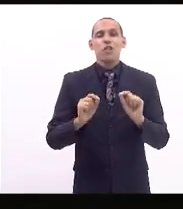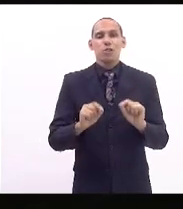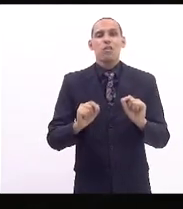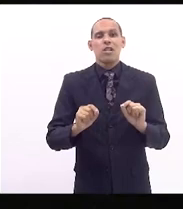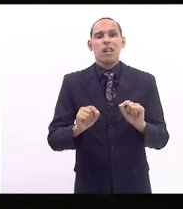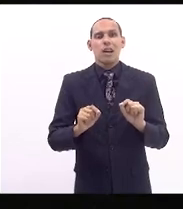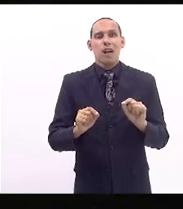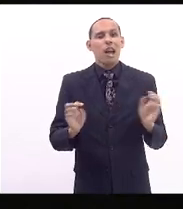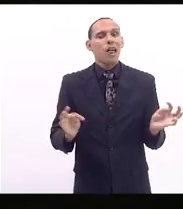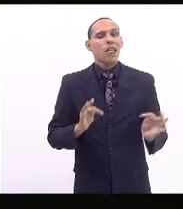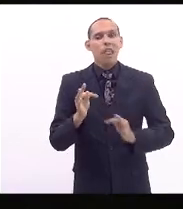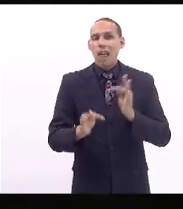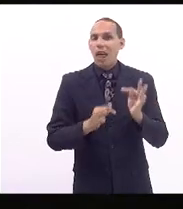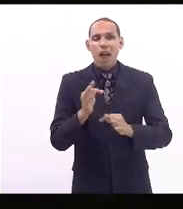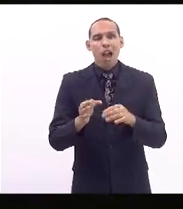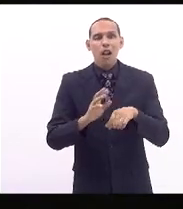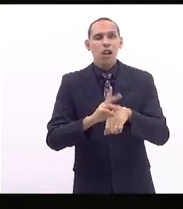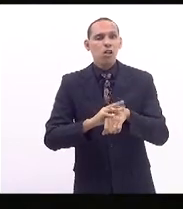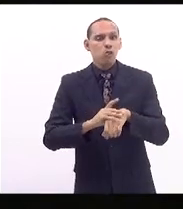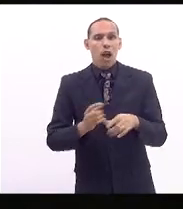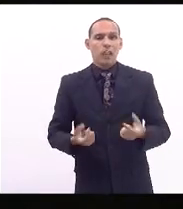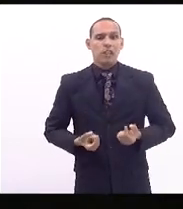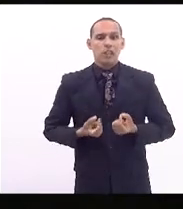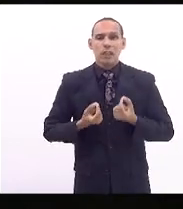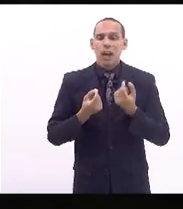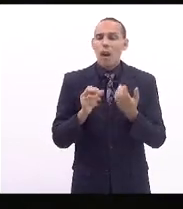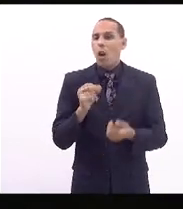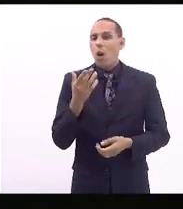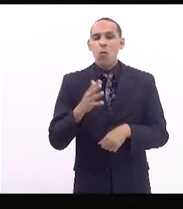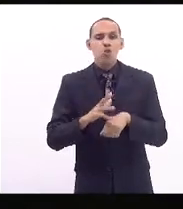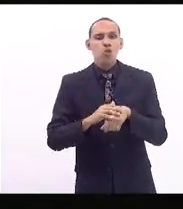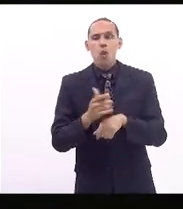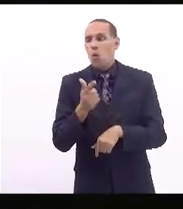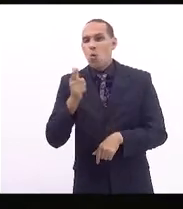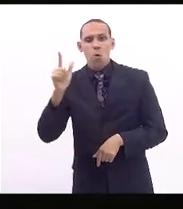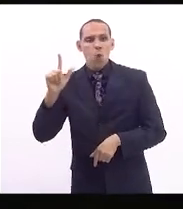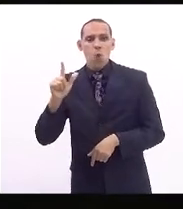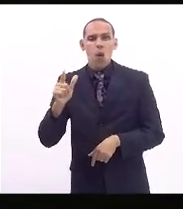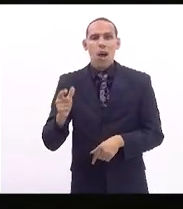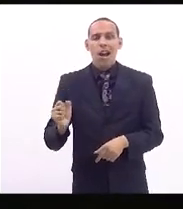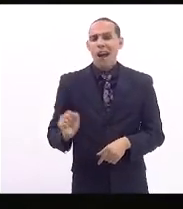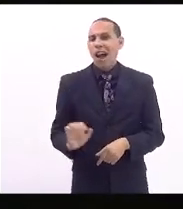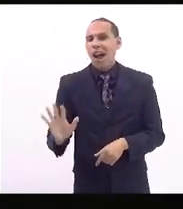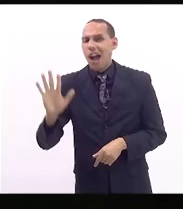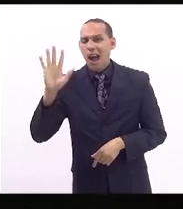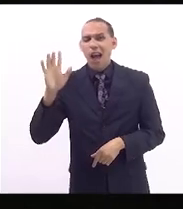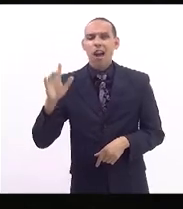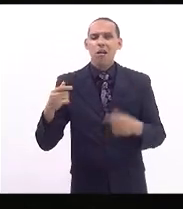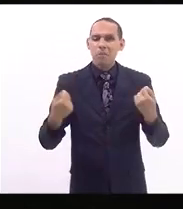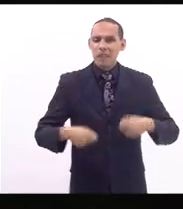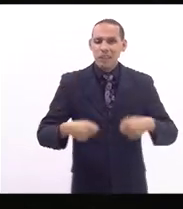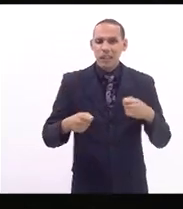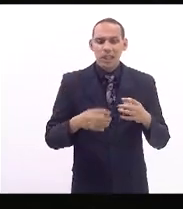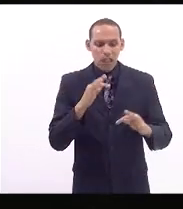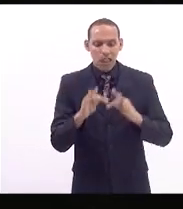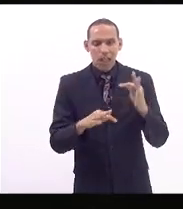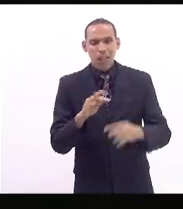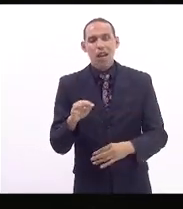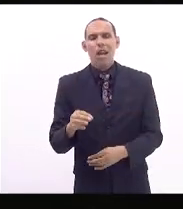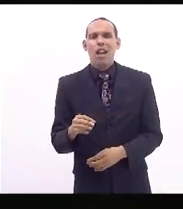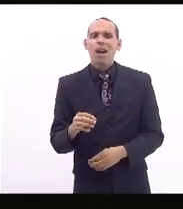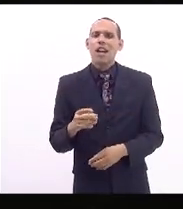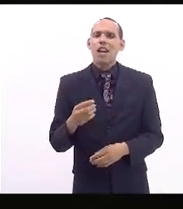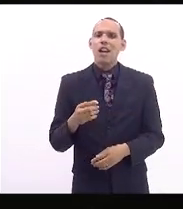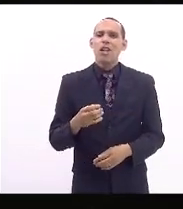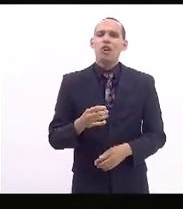tratamento de câncer ou qualquer doença que exija tratamento mais caro doenças raras né